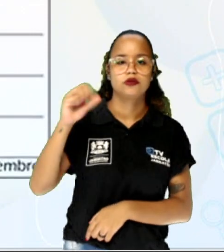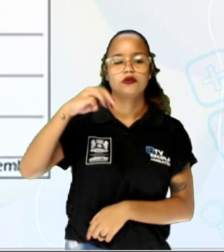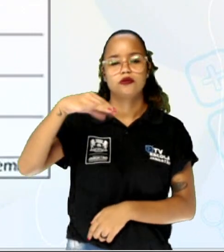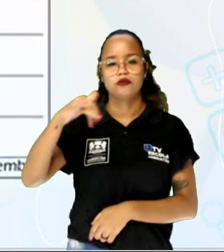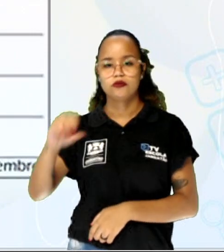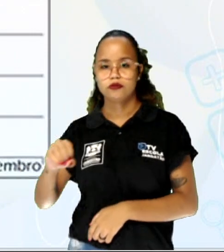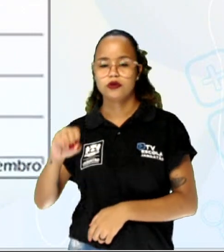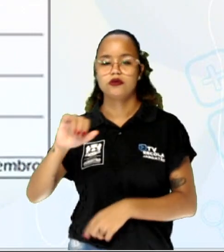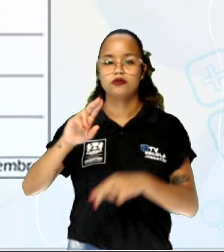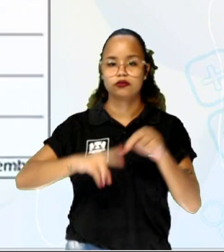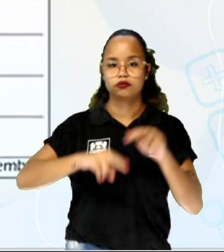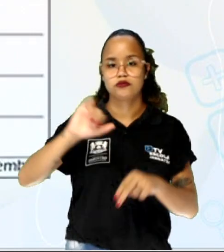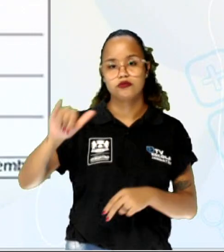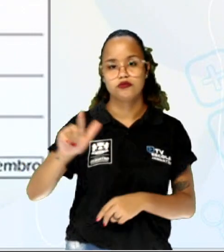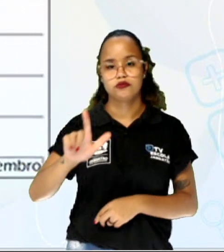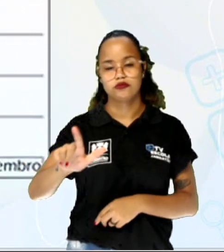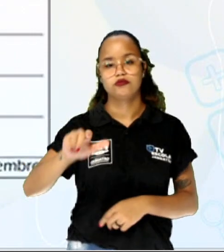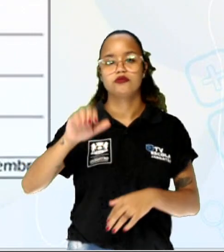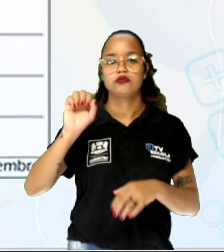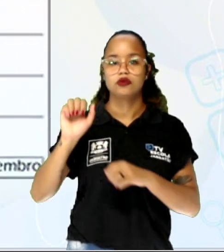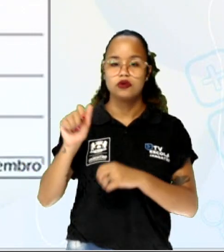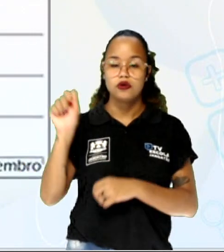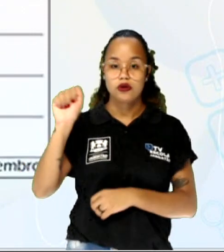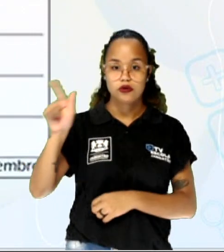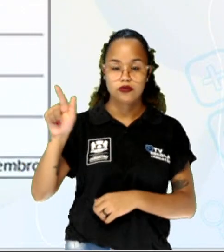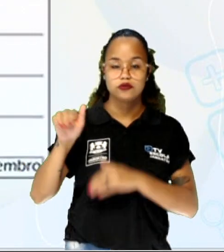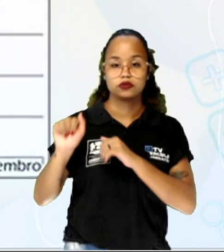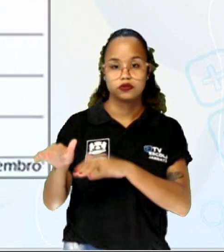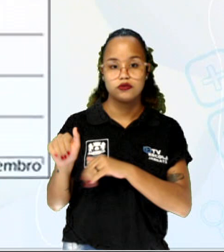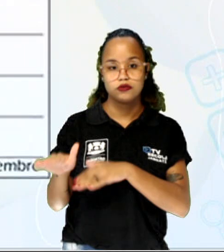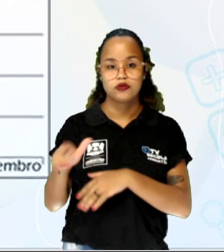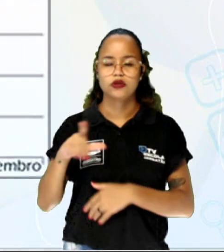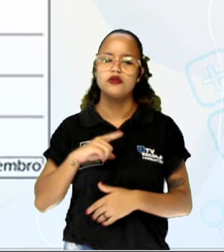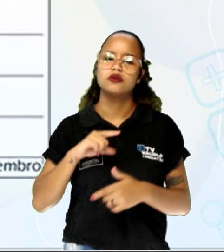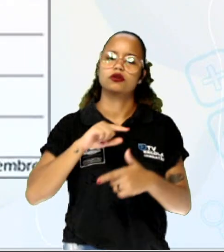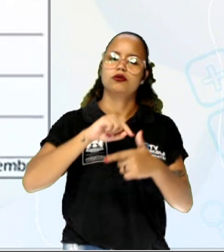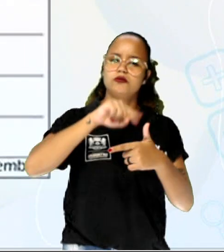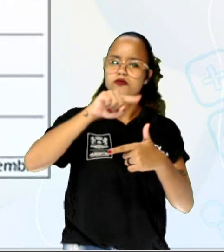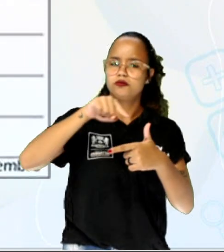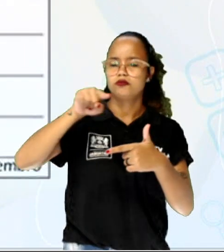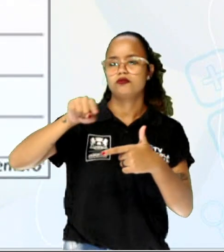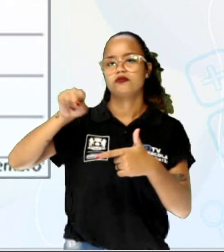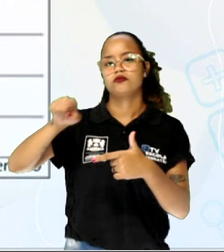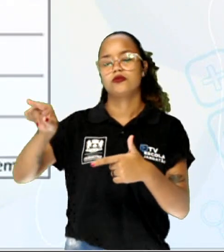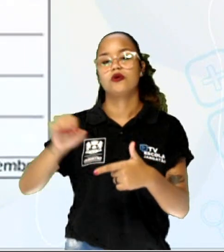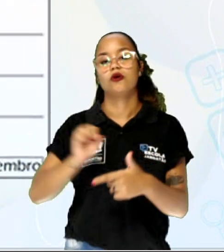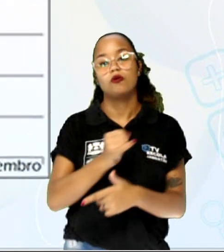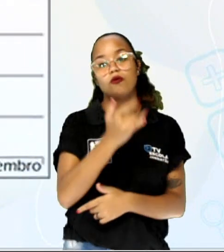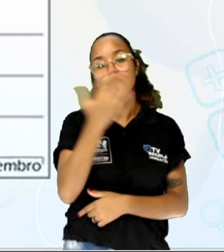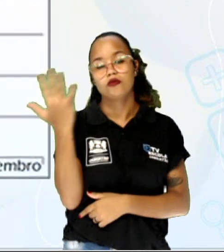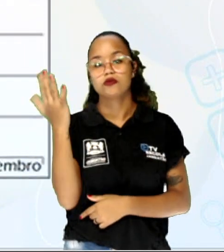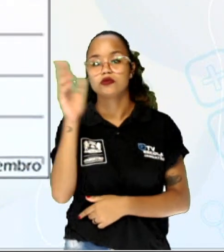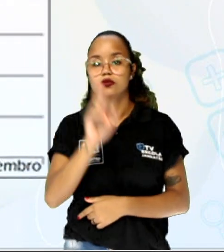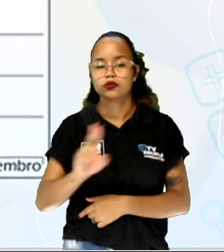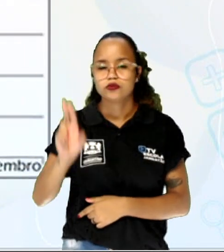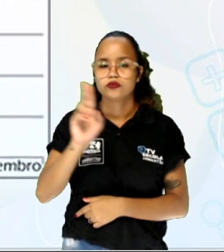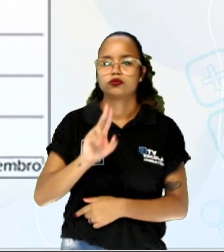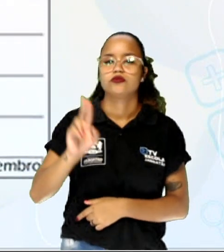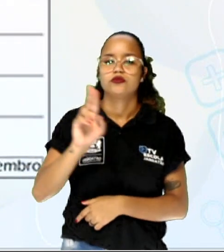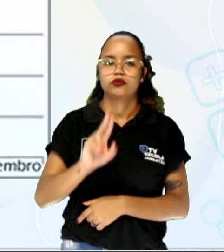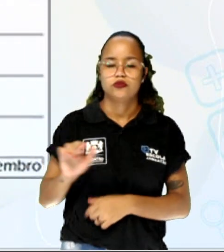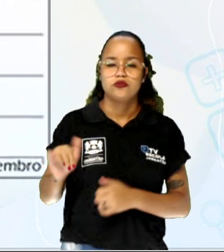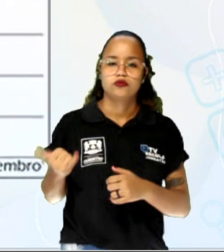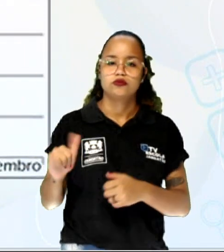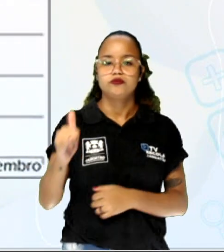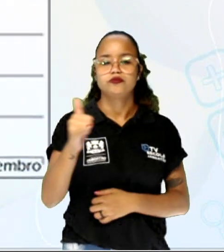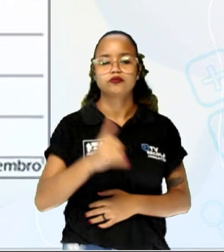e o gráfico de linha, né, que ele vai ser uma linha, né, que vai demonstrando o quantitativo do consumo de energia ao longo do tempo. E aí você